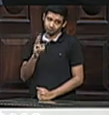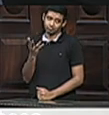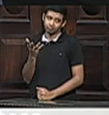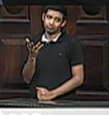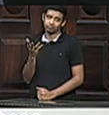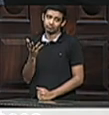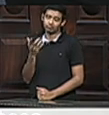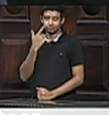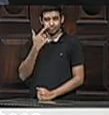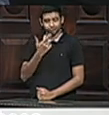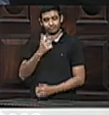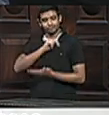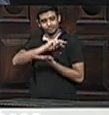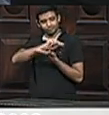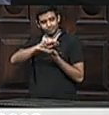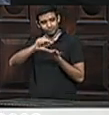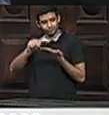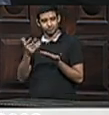Deputado Gilberto, agora sim, por favor.